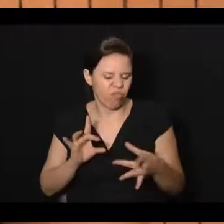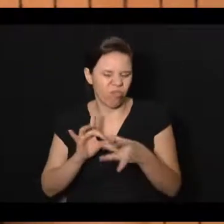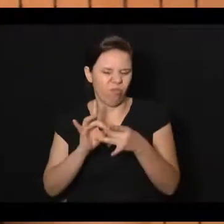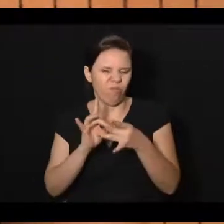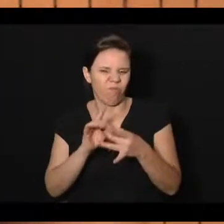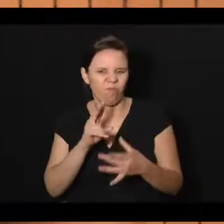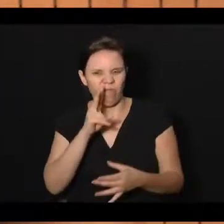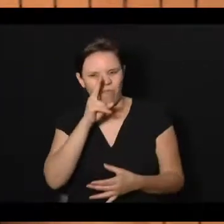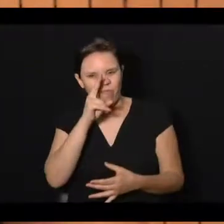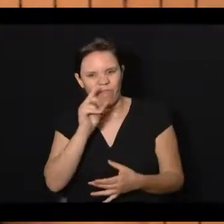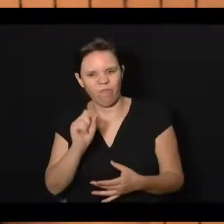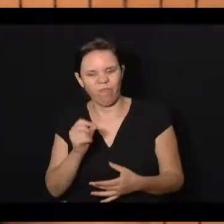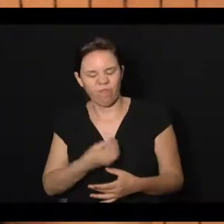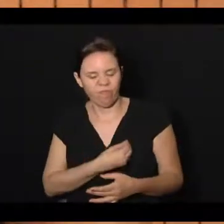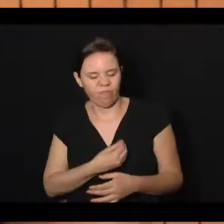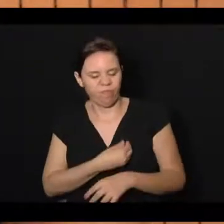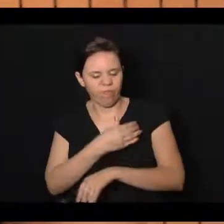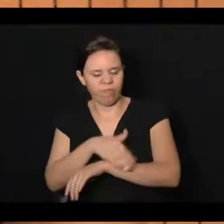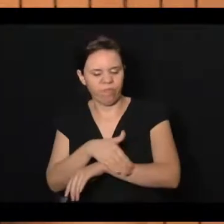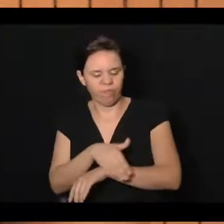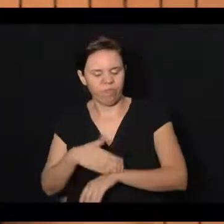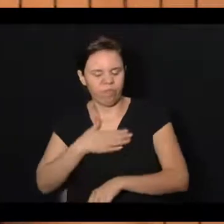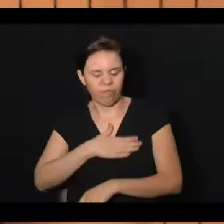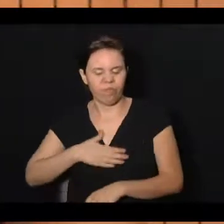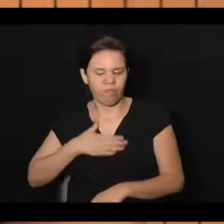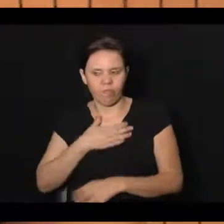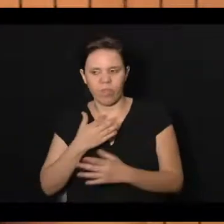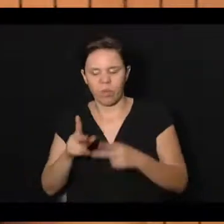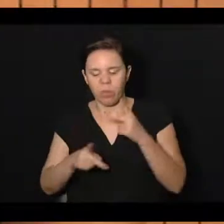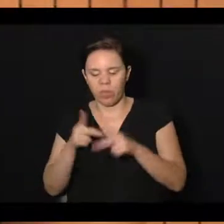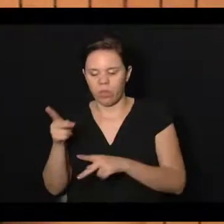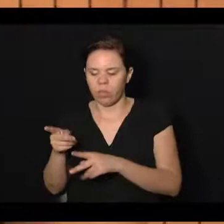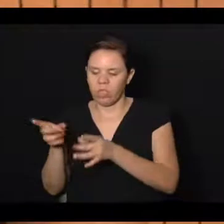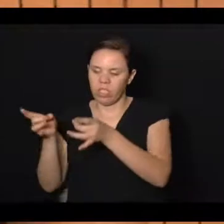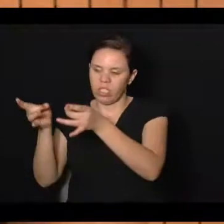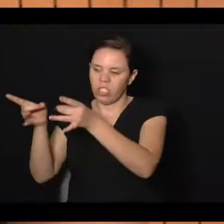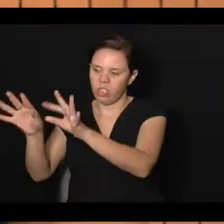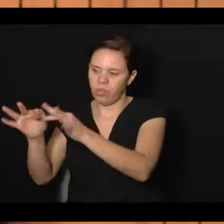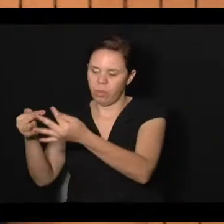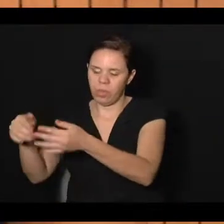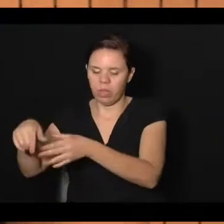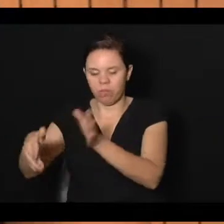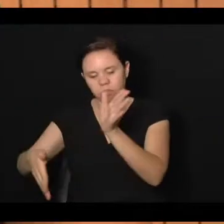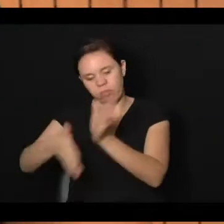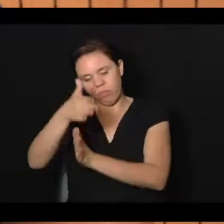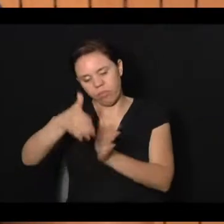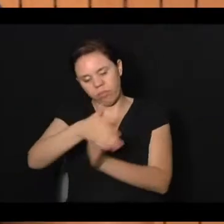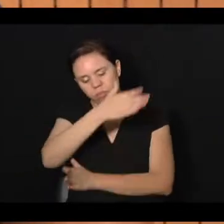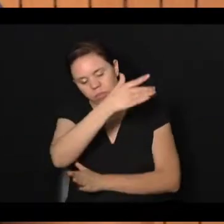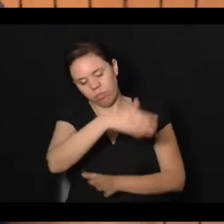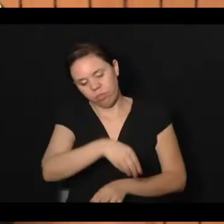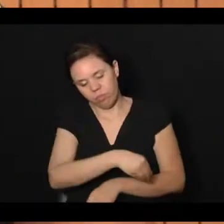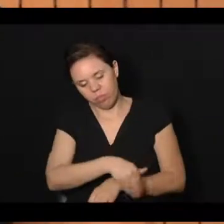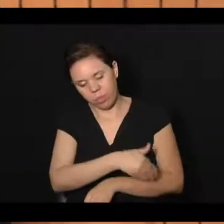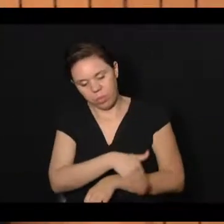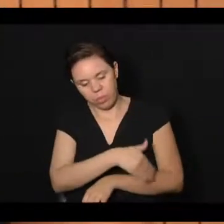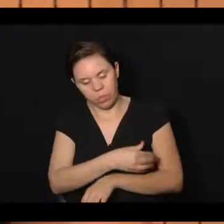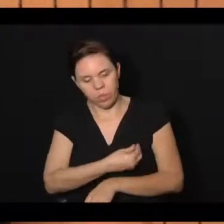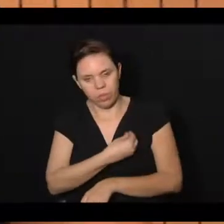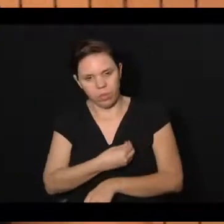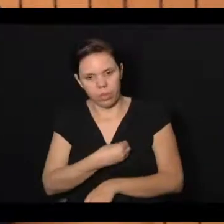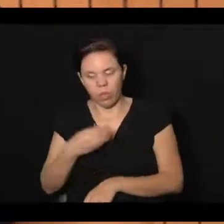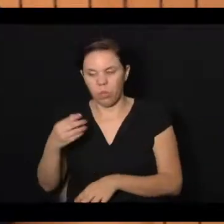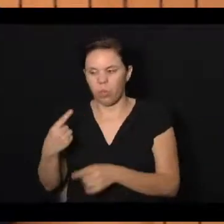forte com a situação de rua porque a pessoa foi levada da rua pelos próprios depoimento das pessoas por decepção